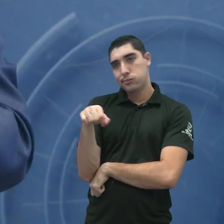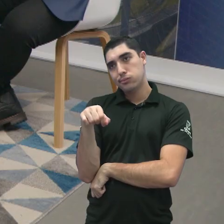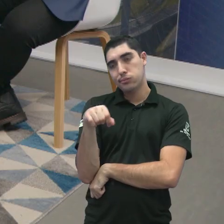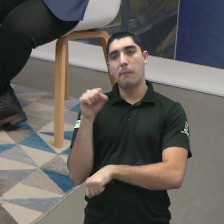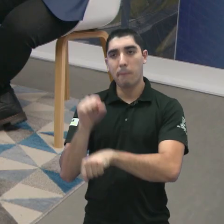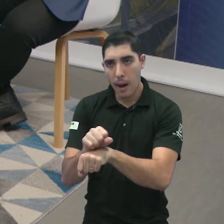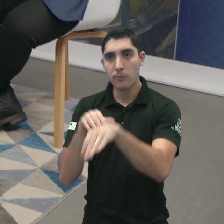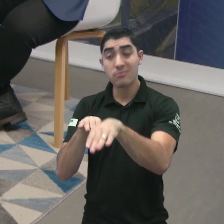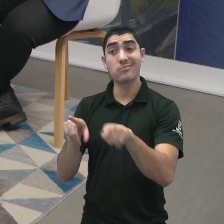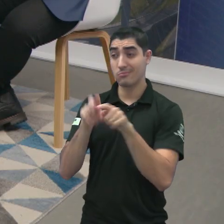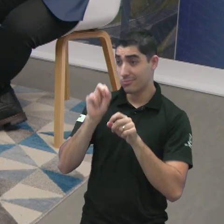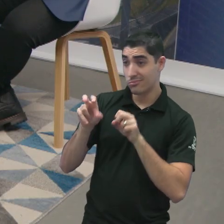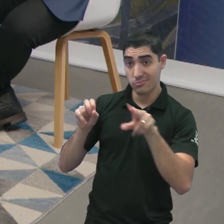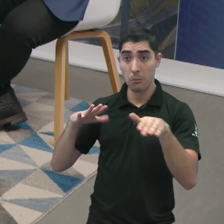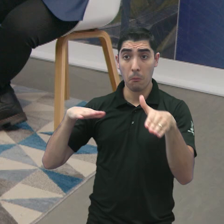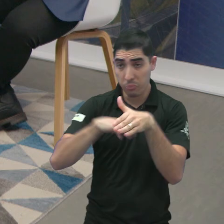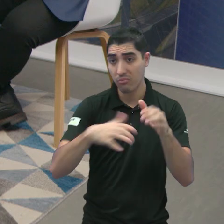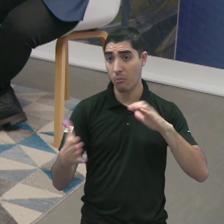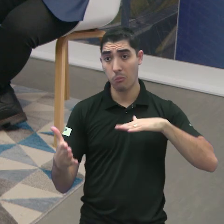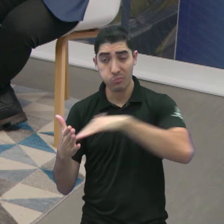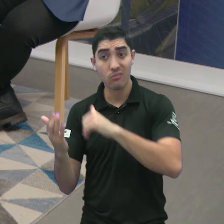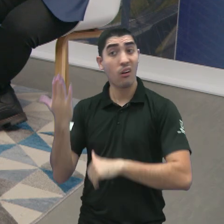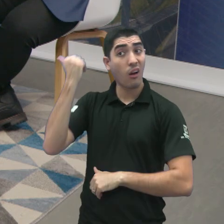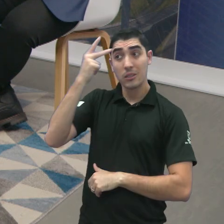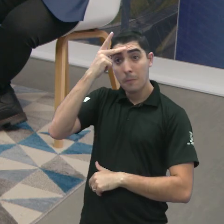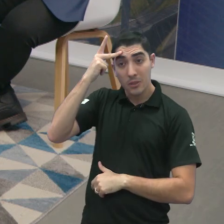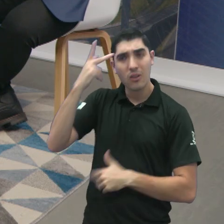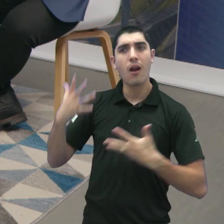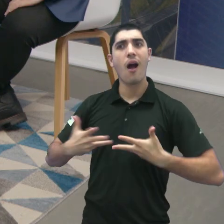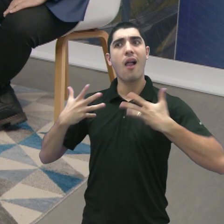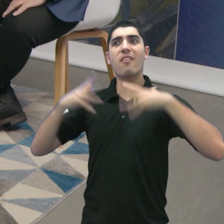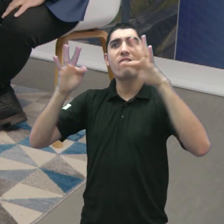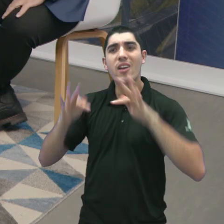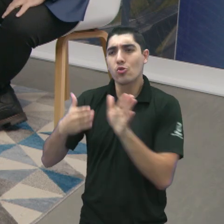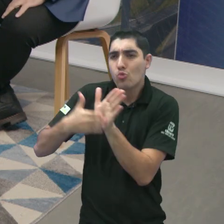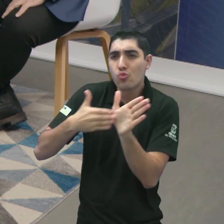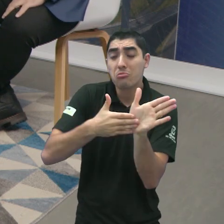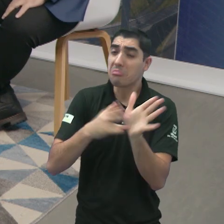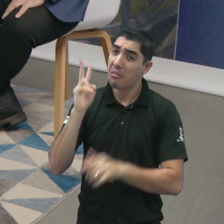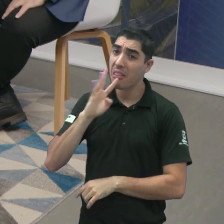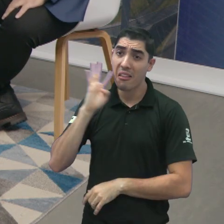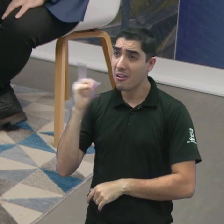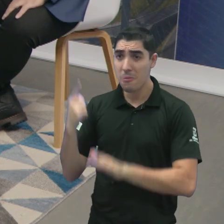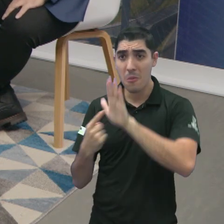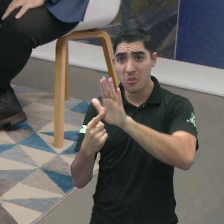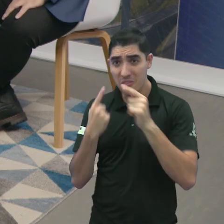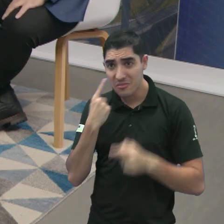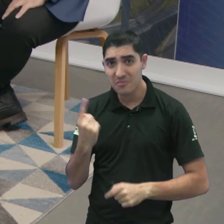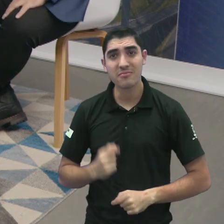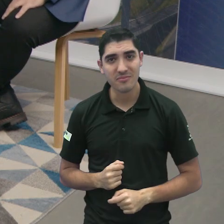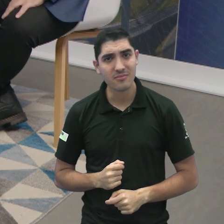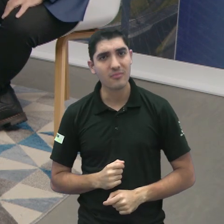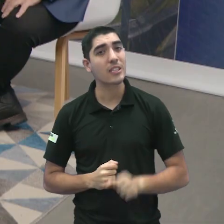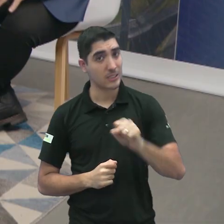para. Antigamente o povo era feliz, andava de trem e ia até Aparecida. Que exemplo bacana, né, que o historiador trouxe pra gente, né? Realmente.